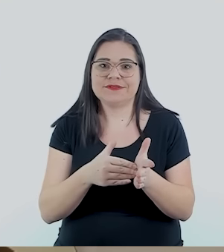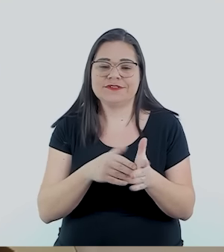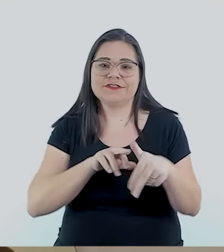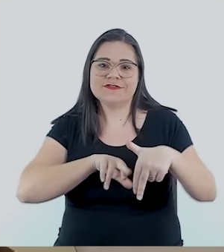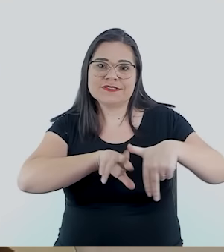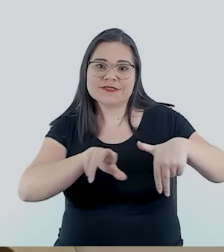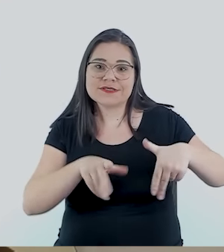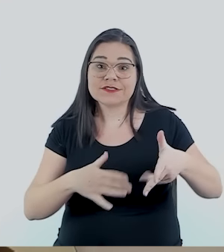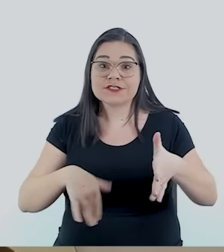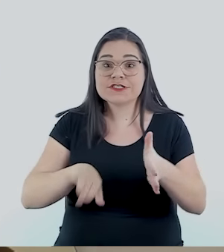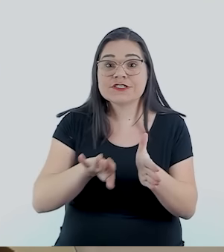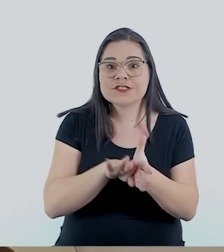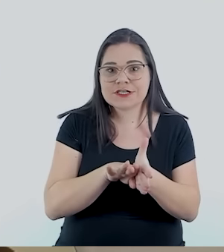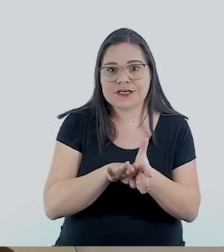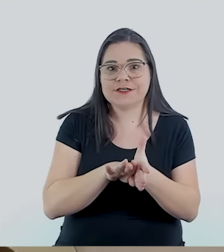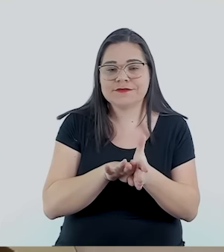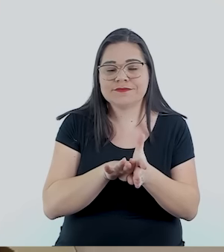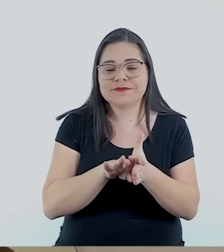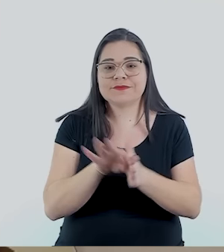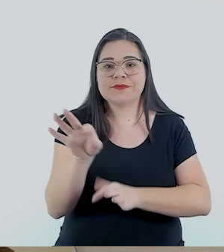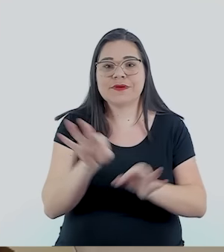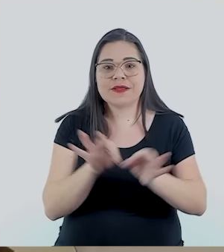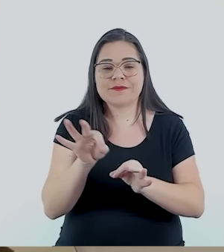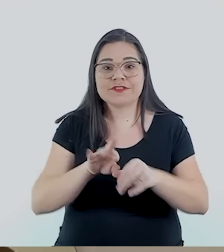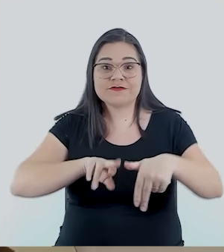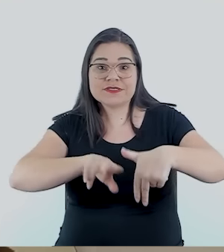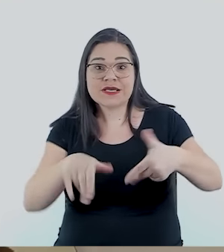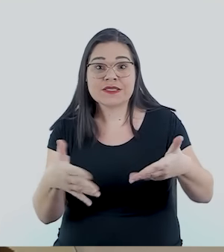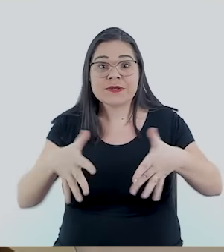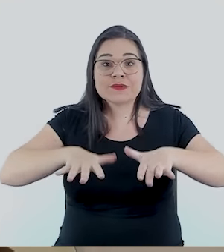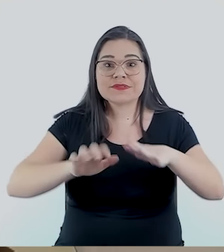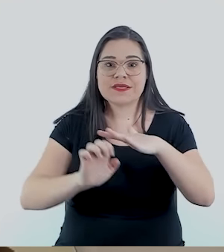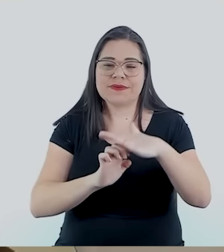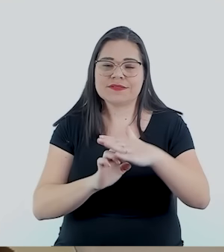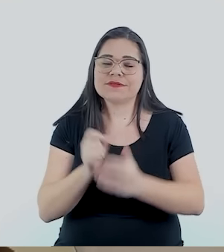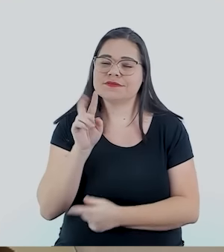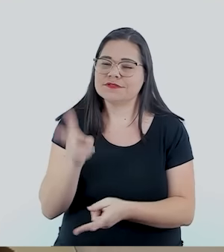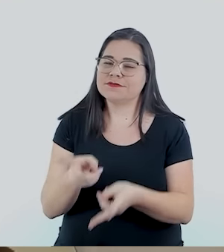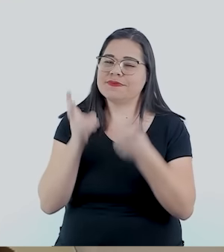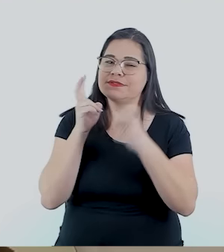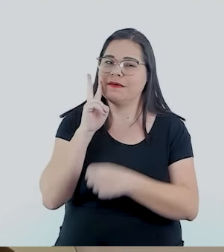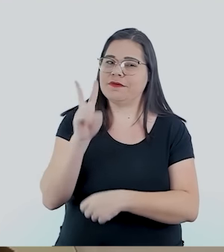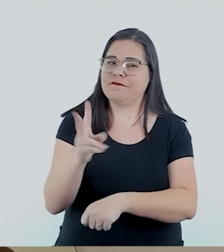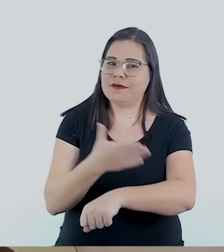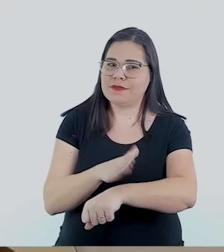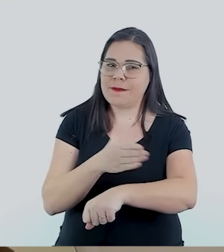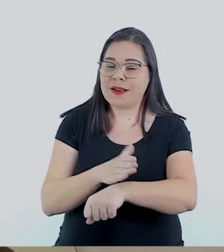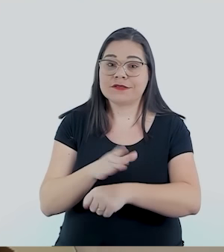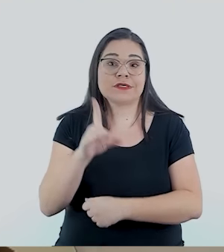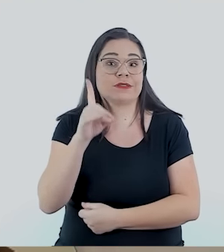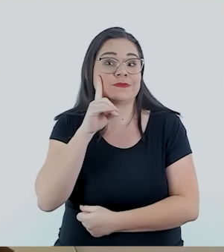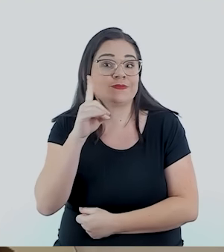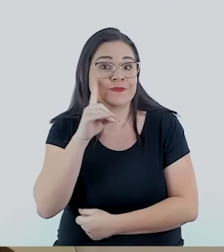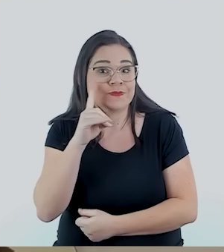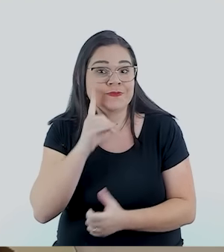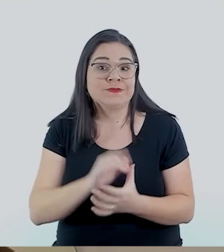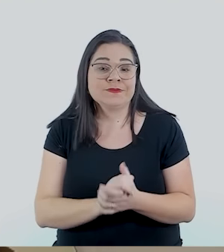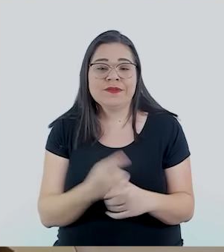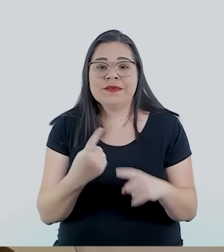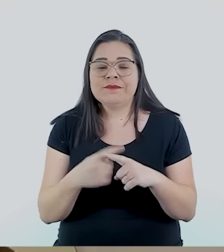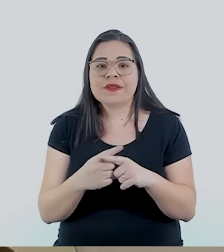no programa Nos programas de diversidade e inclusão das empresas isso a gente vê na prática diariamente porque